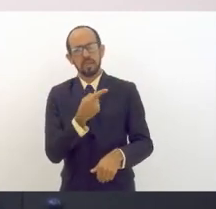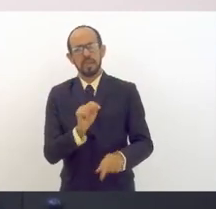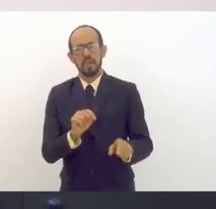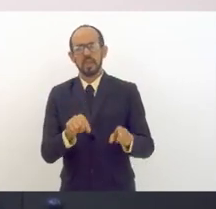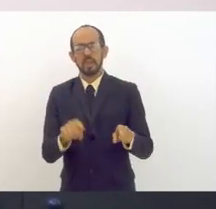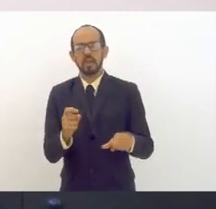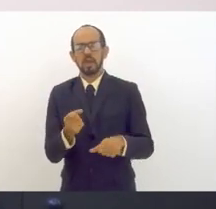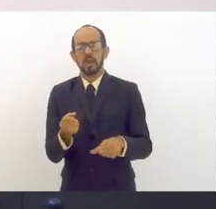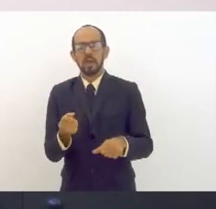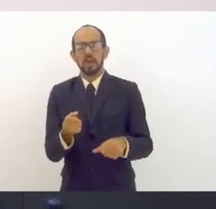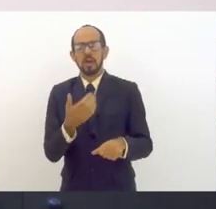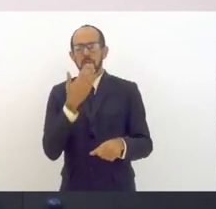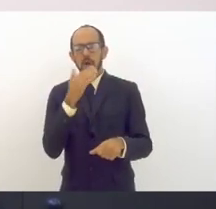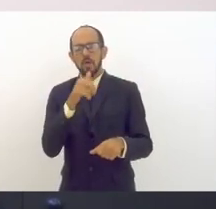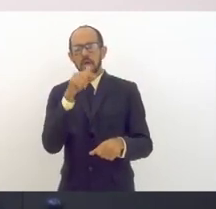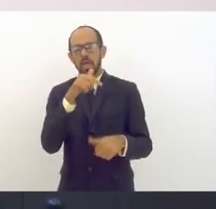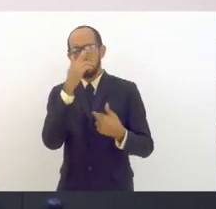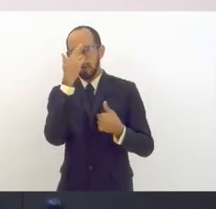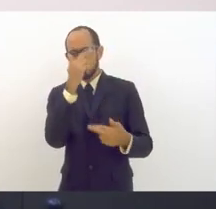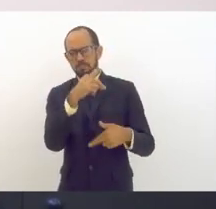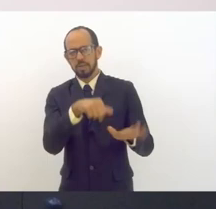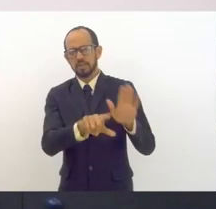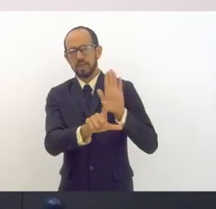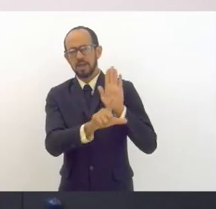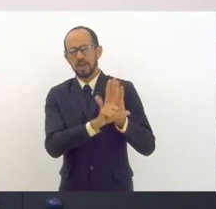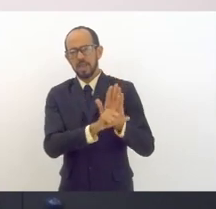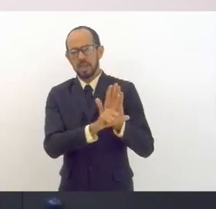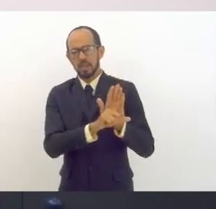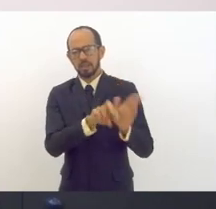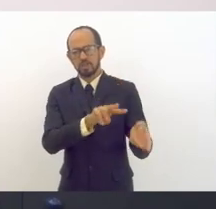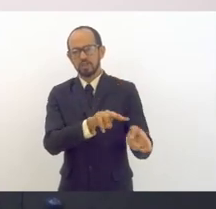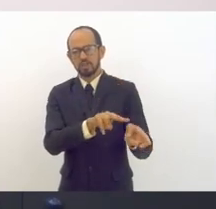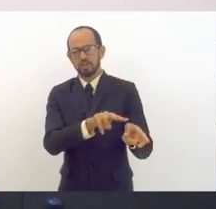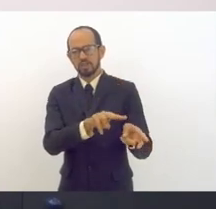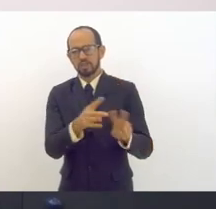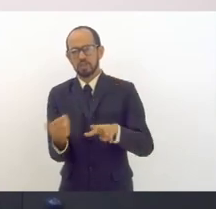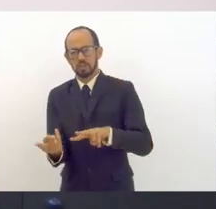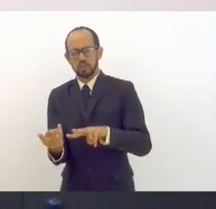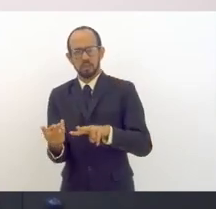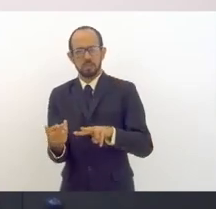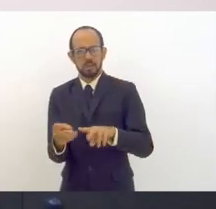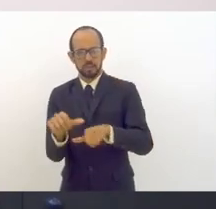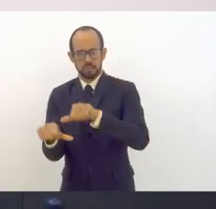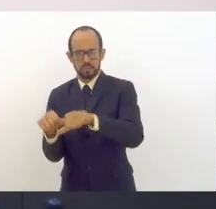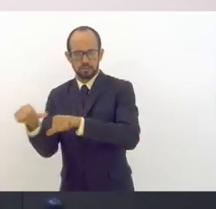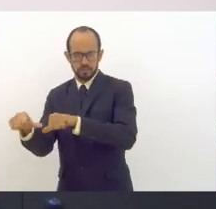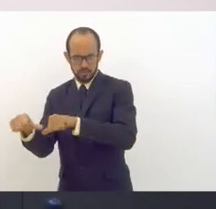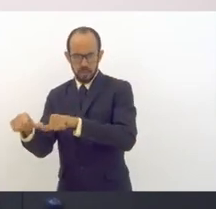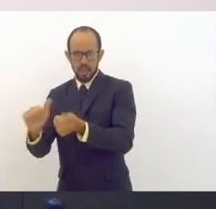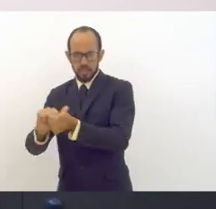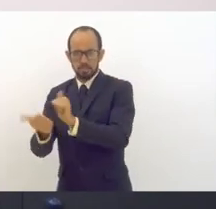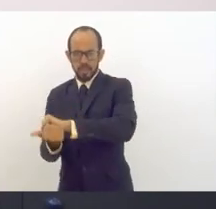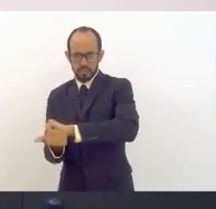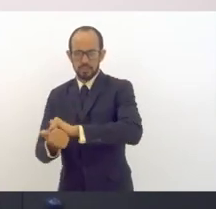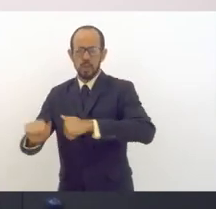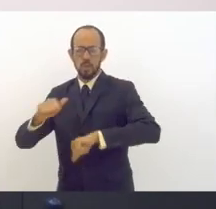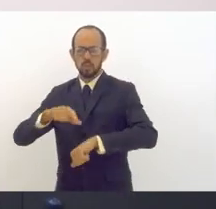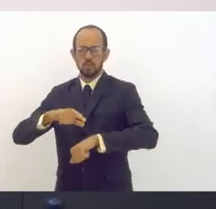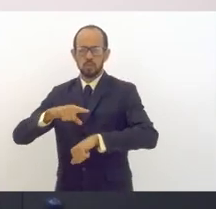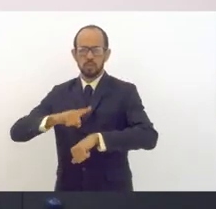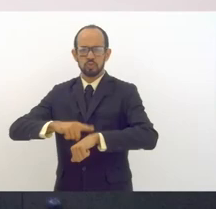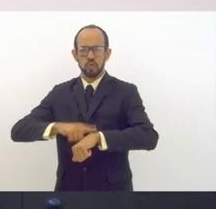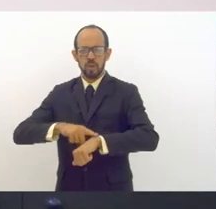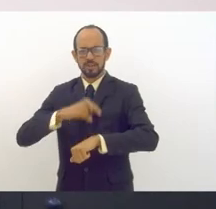o cumprimento da lei da migração para carga horária de 30 horas. Lei discutida item por